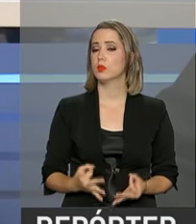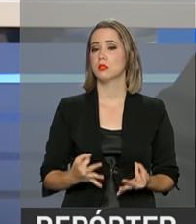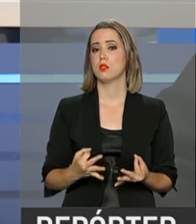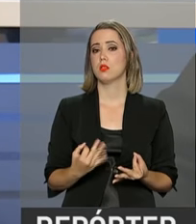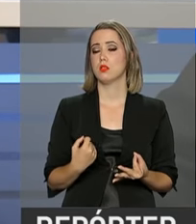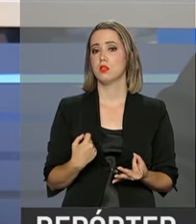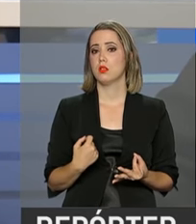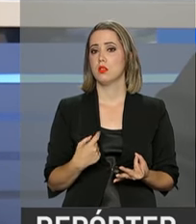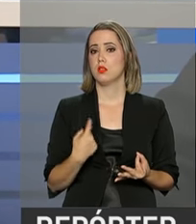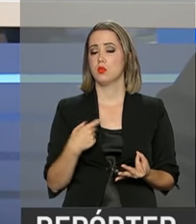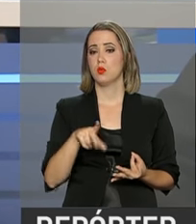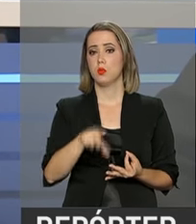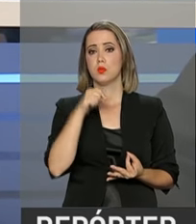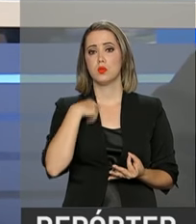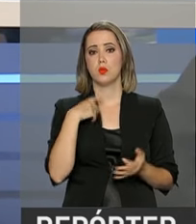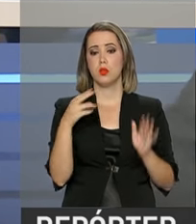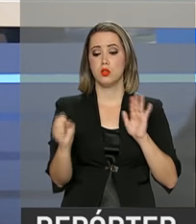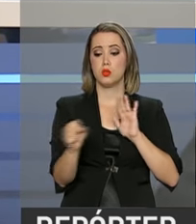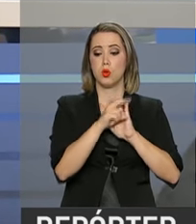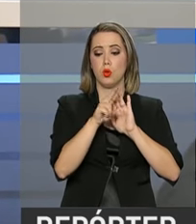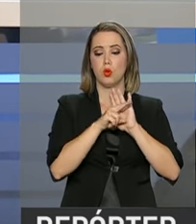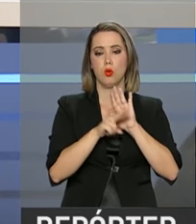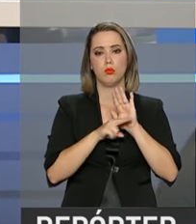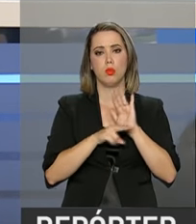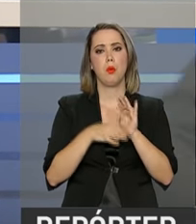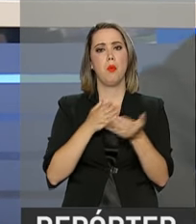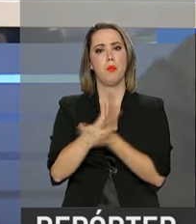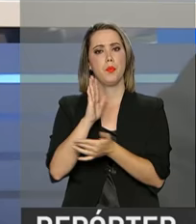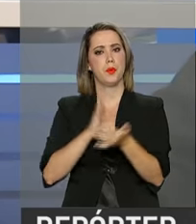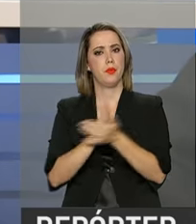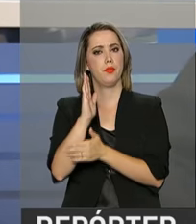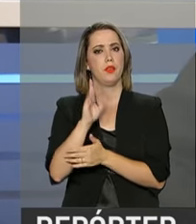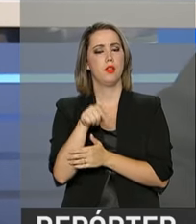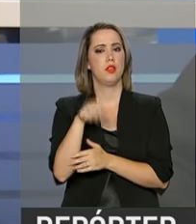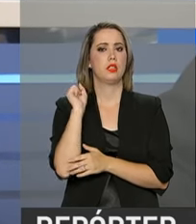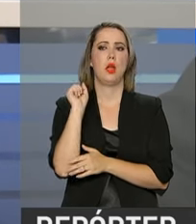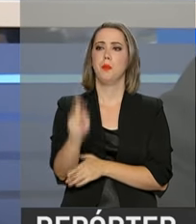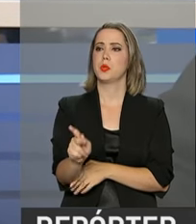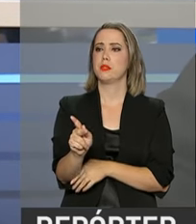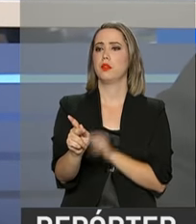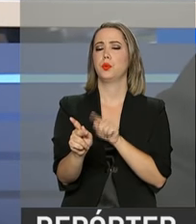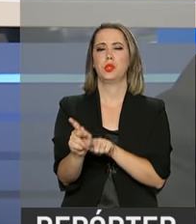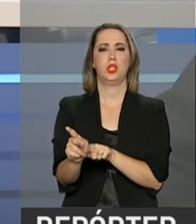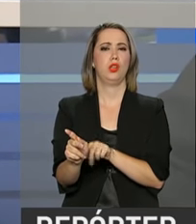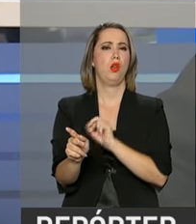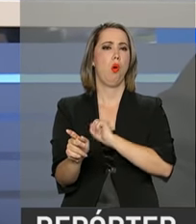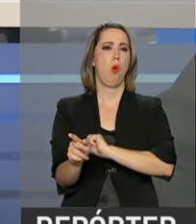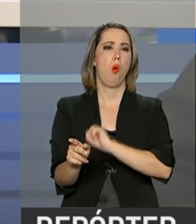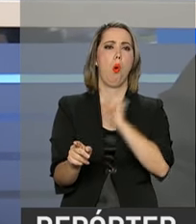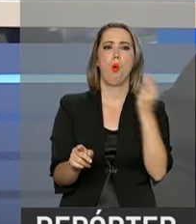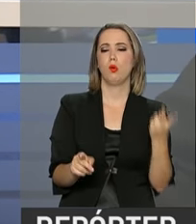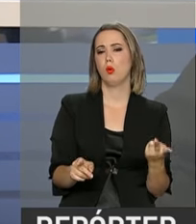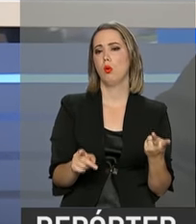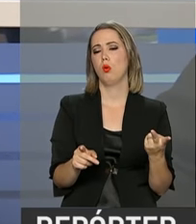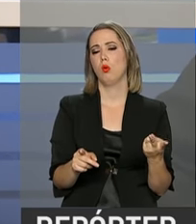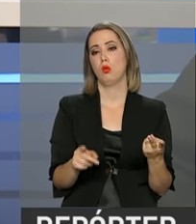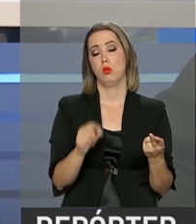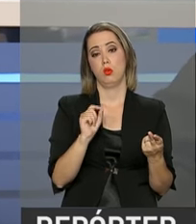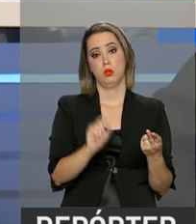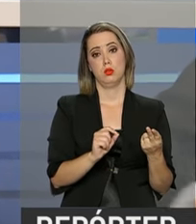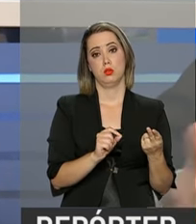de que as reformas continuarão a ser aprovadas no Brasil, seja a reforma da Previdência, seja